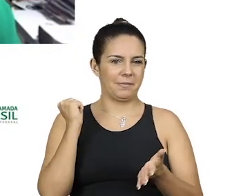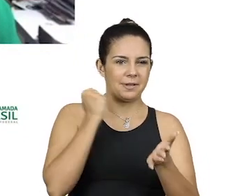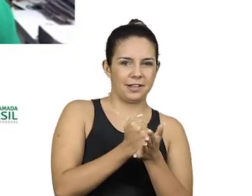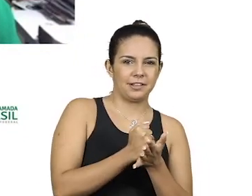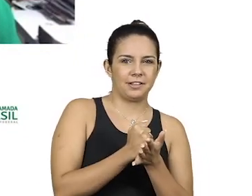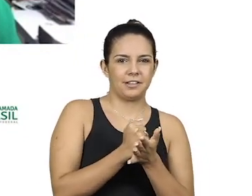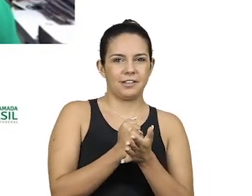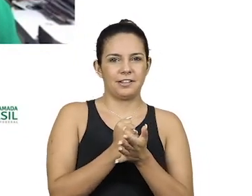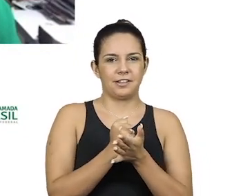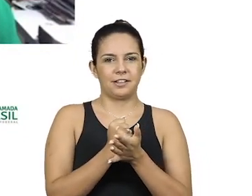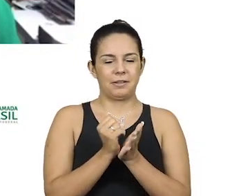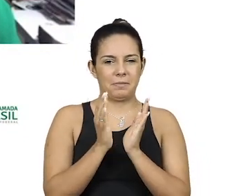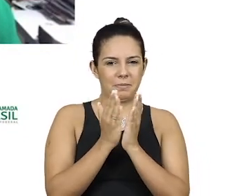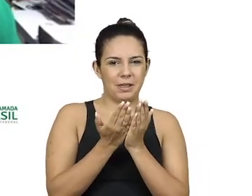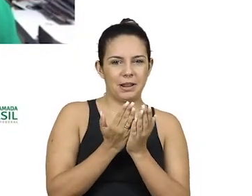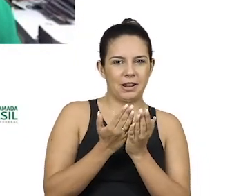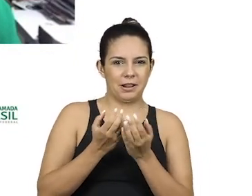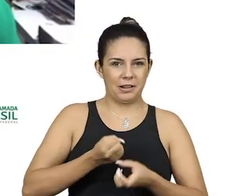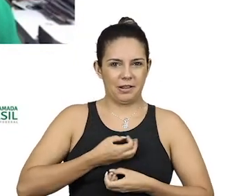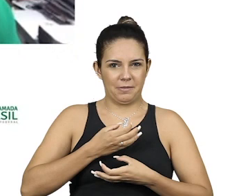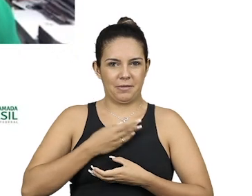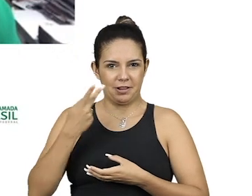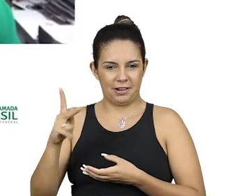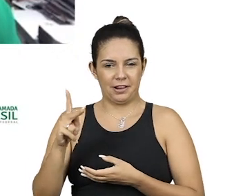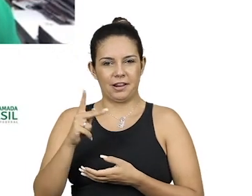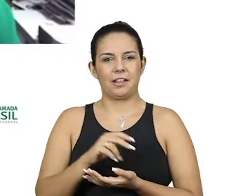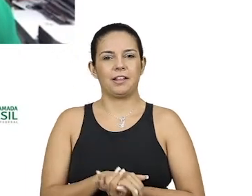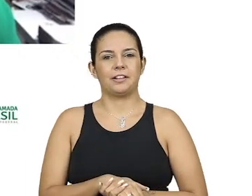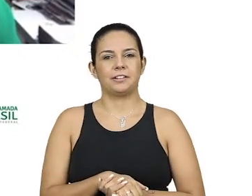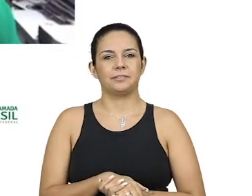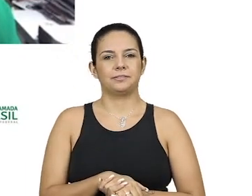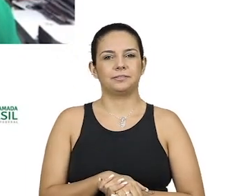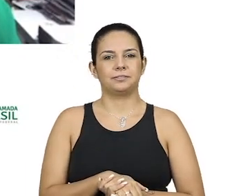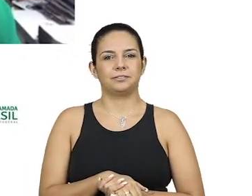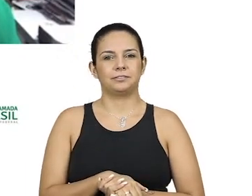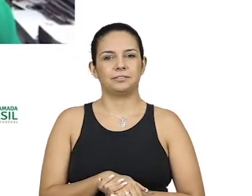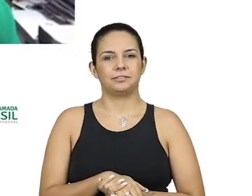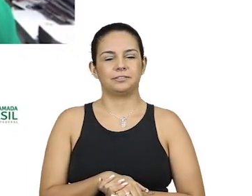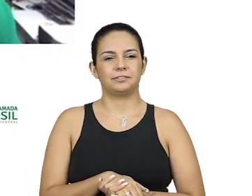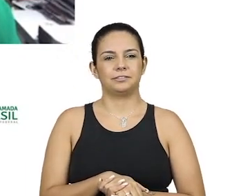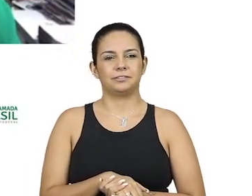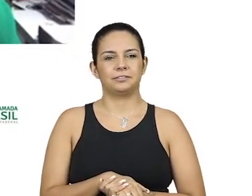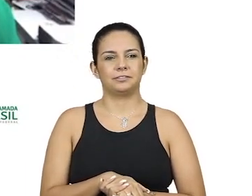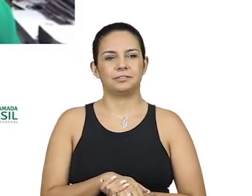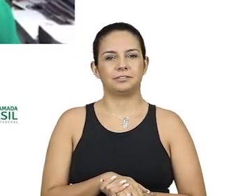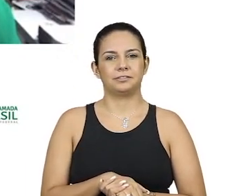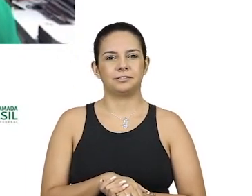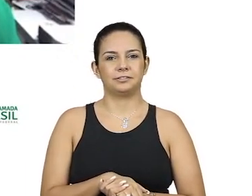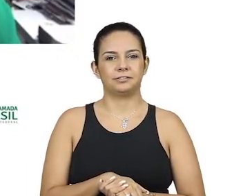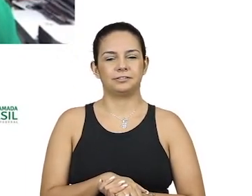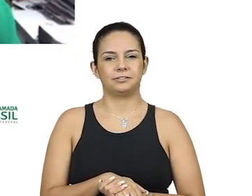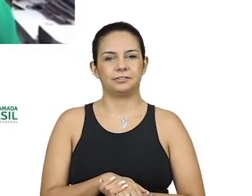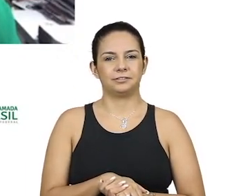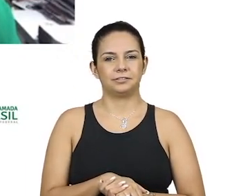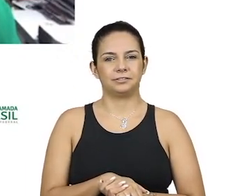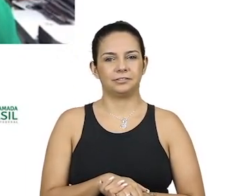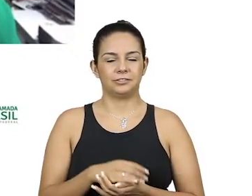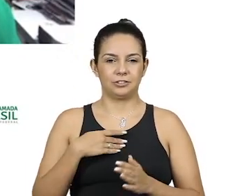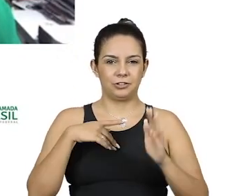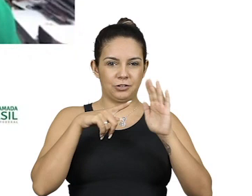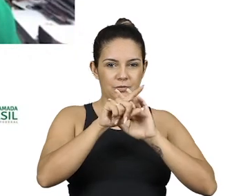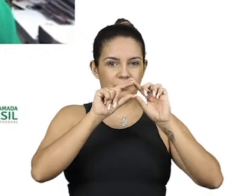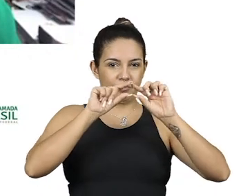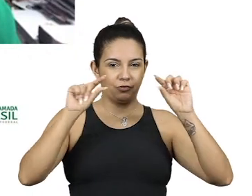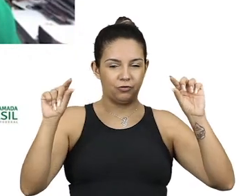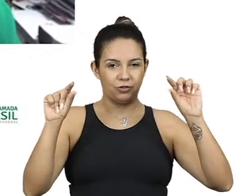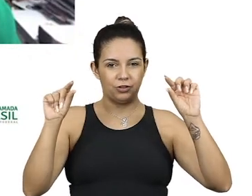marcada, é tão bíblica a poesia de Afonso, né? Bíblica e é tão substantiva, eu acho que assim, a melhor